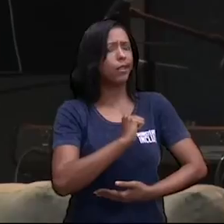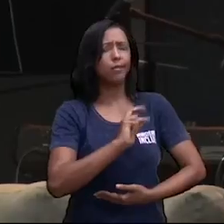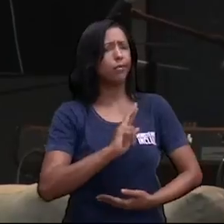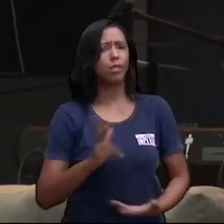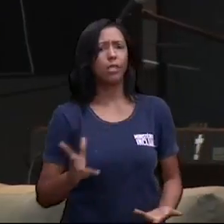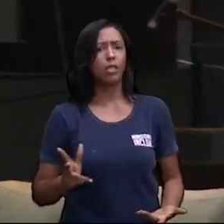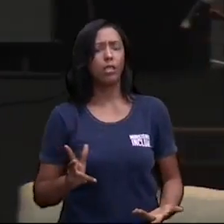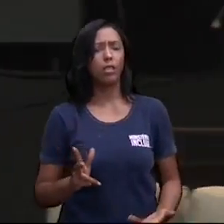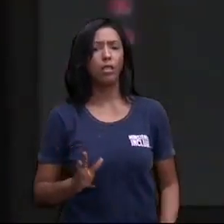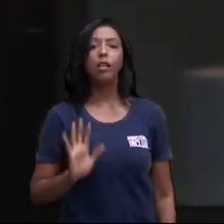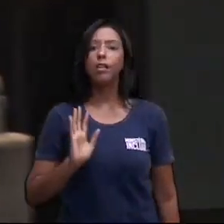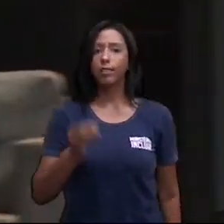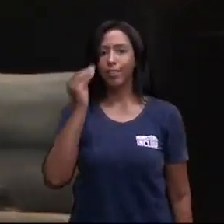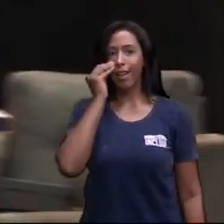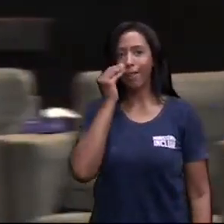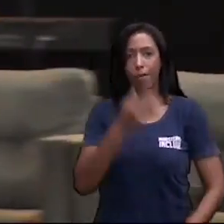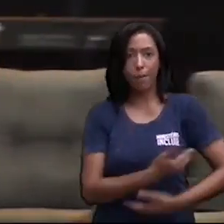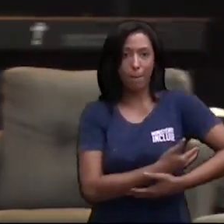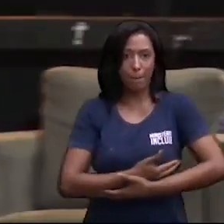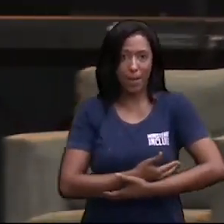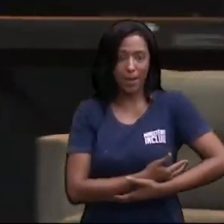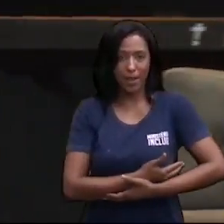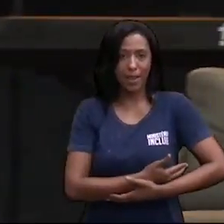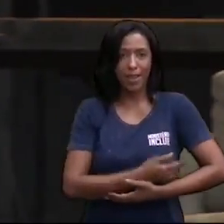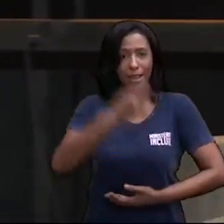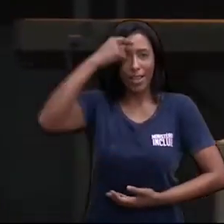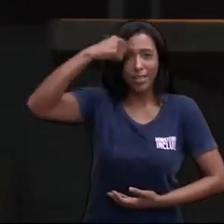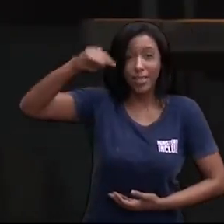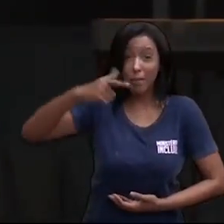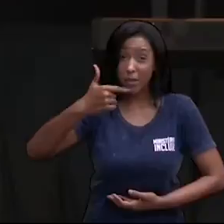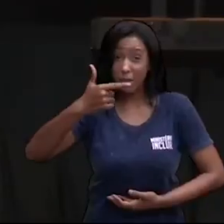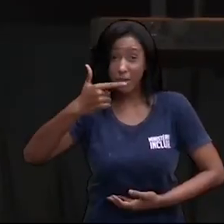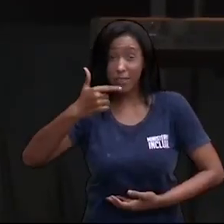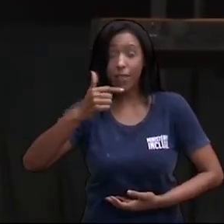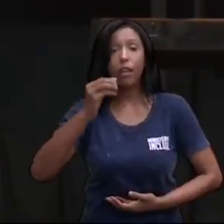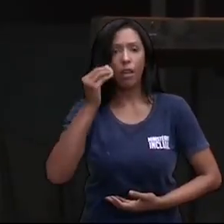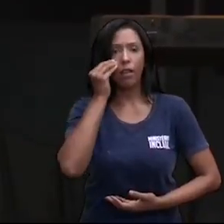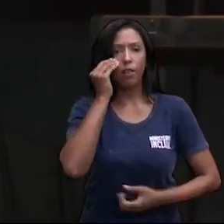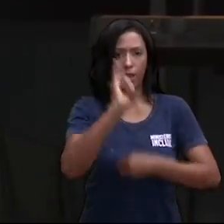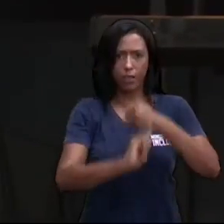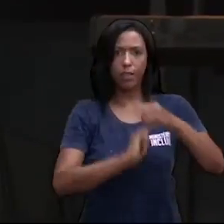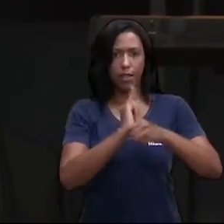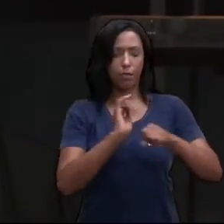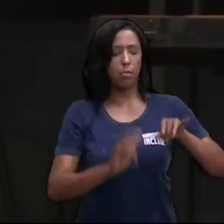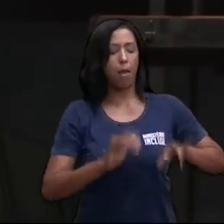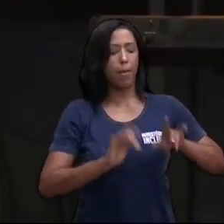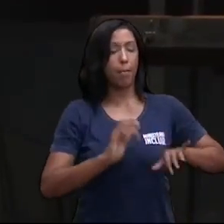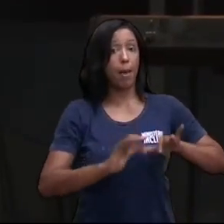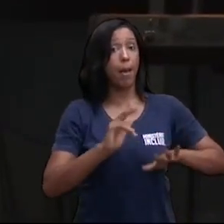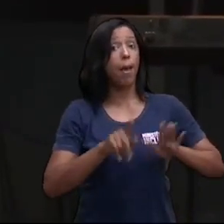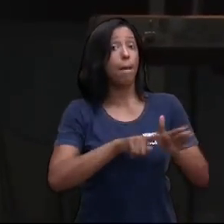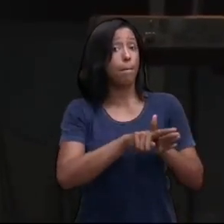você já viu um bebê de 12 semanas Você já viu vai na internet bota assim